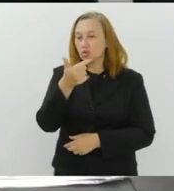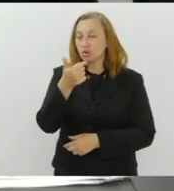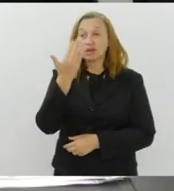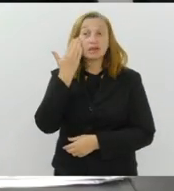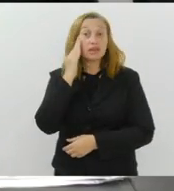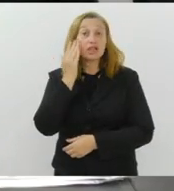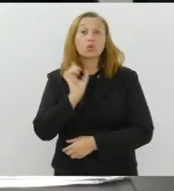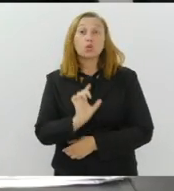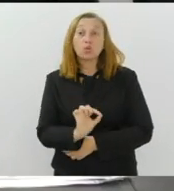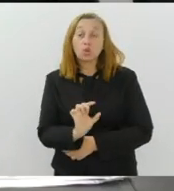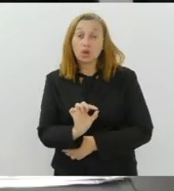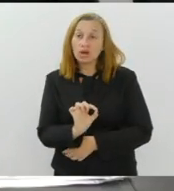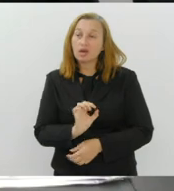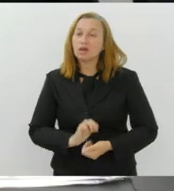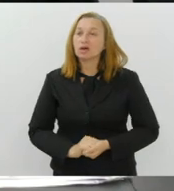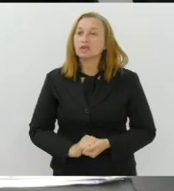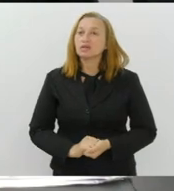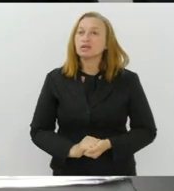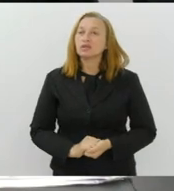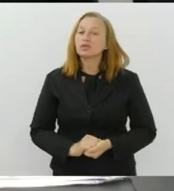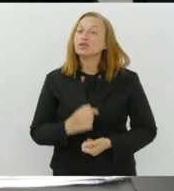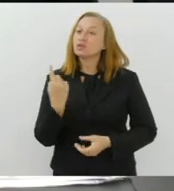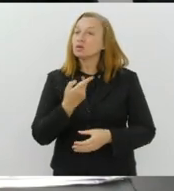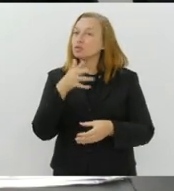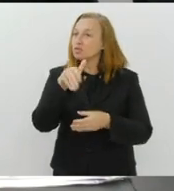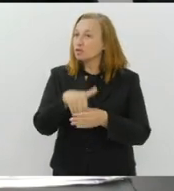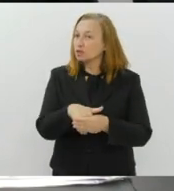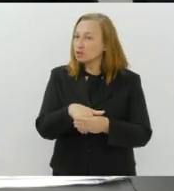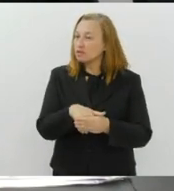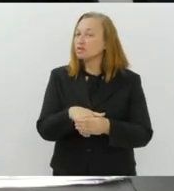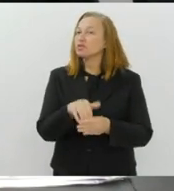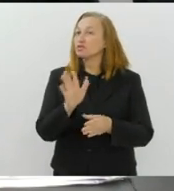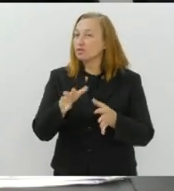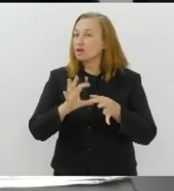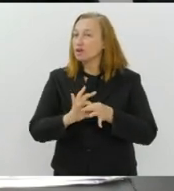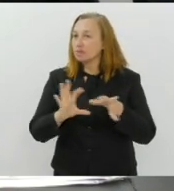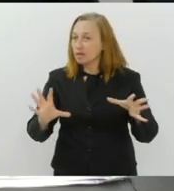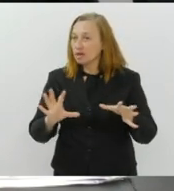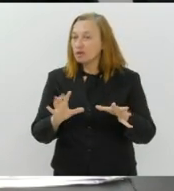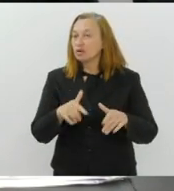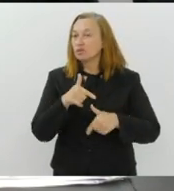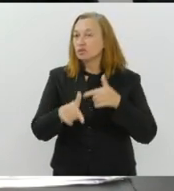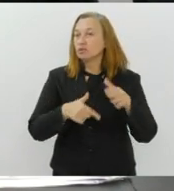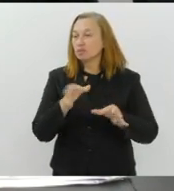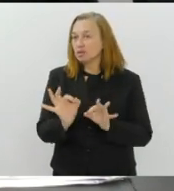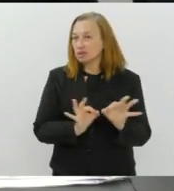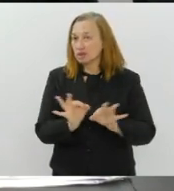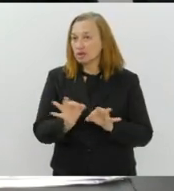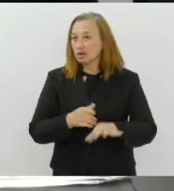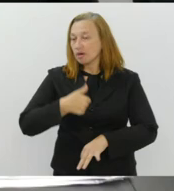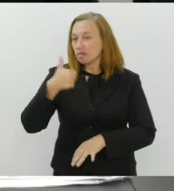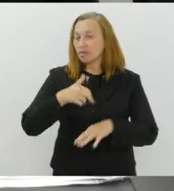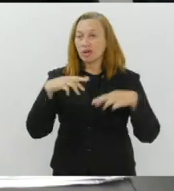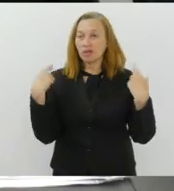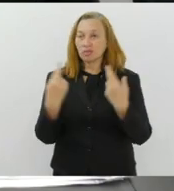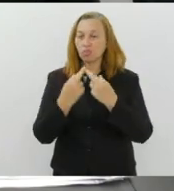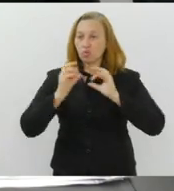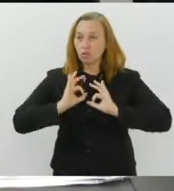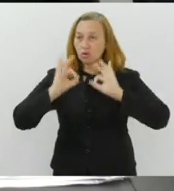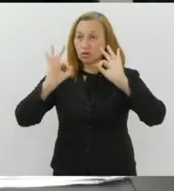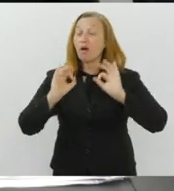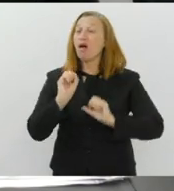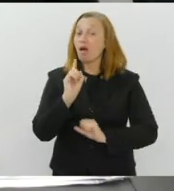que para a nós estamos votando aqui o que foi deliberado no plano de trabalho da primeira reunião ordinária. Então,